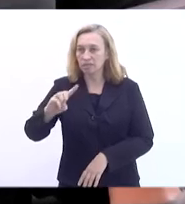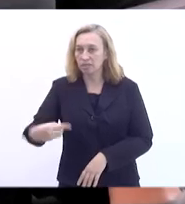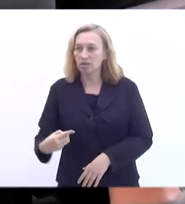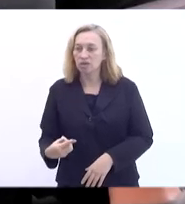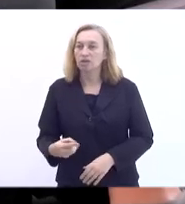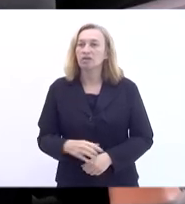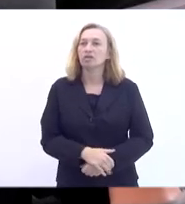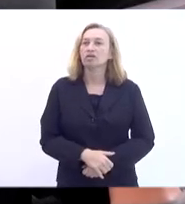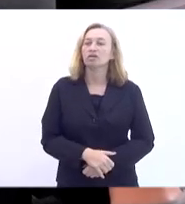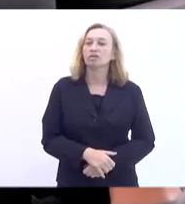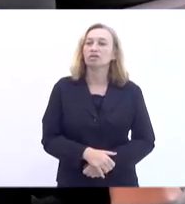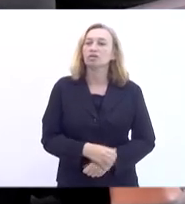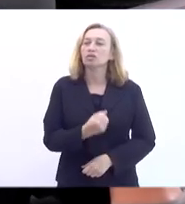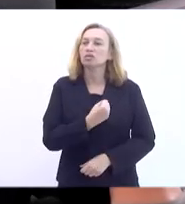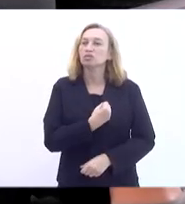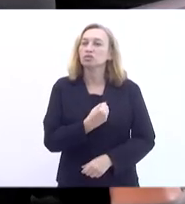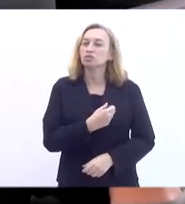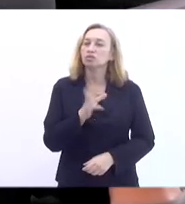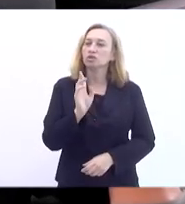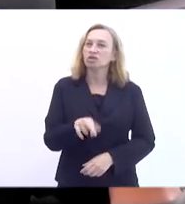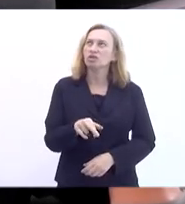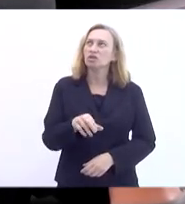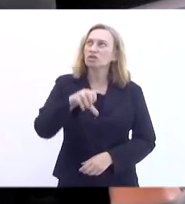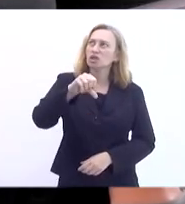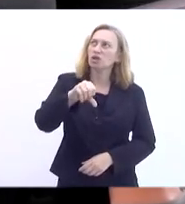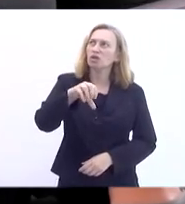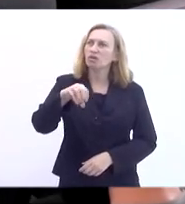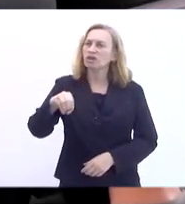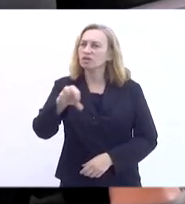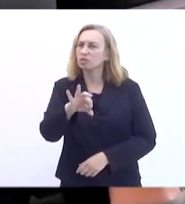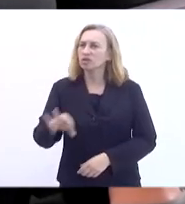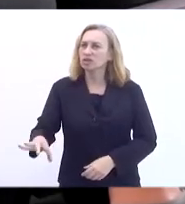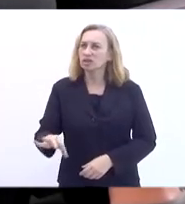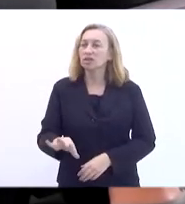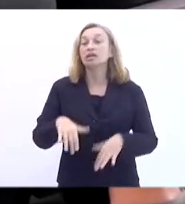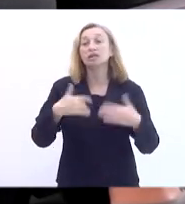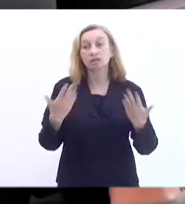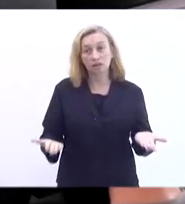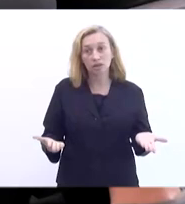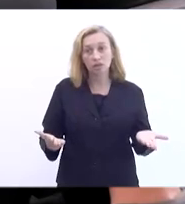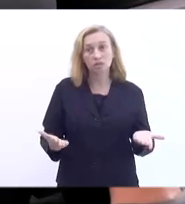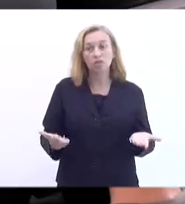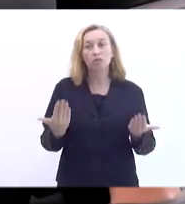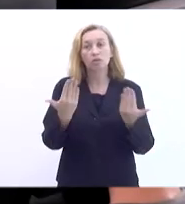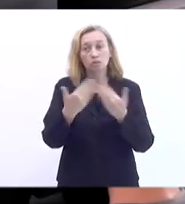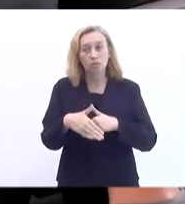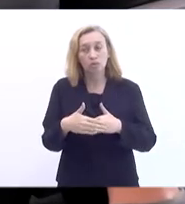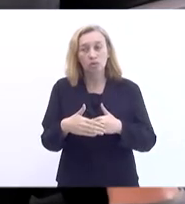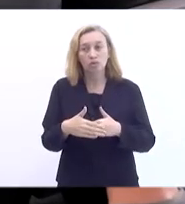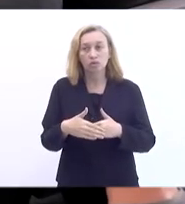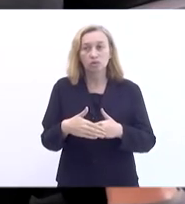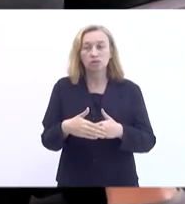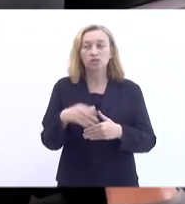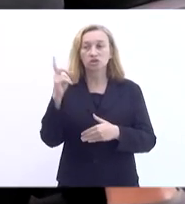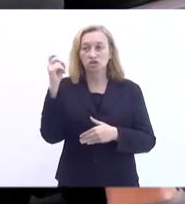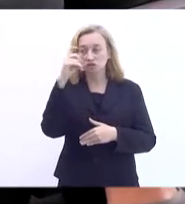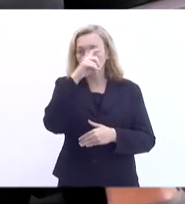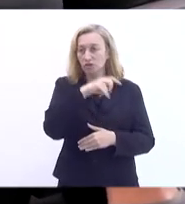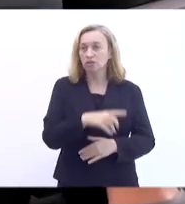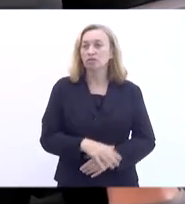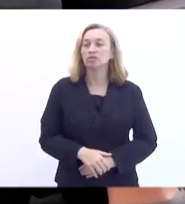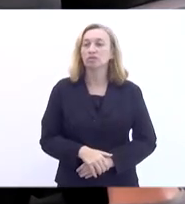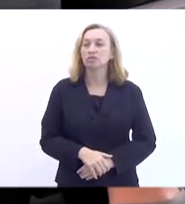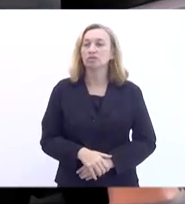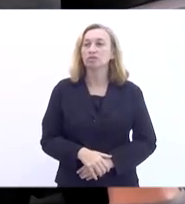e o índice de reprovação não foi de noventa porcento Então foi uma prova de um alto grau de dificuldade